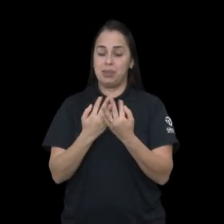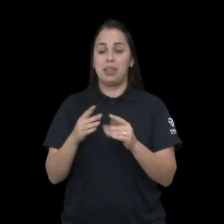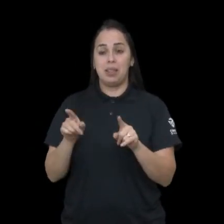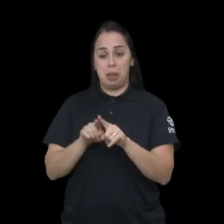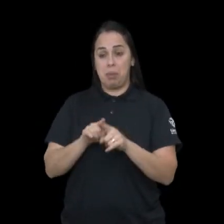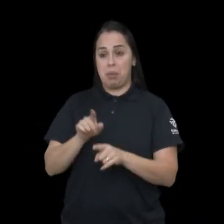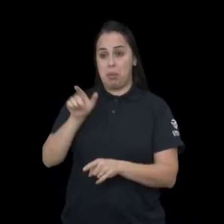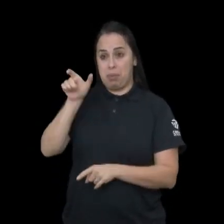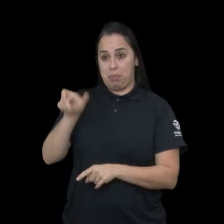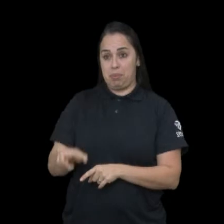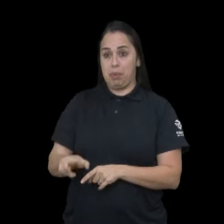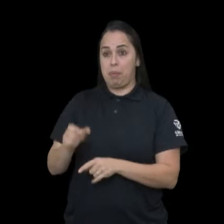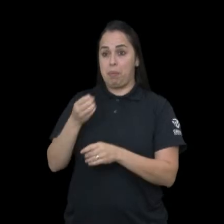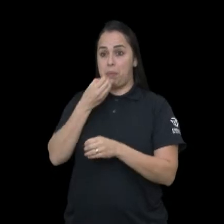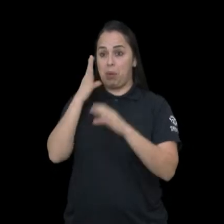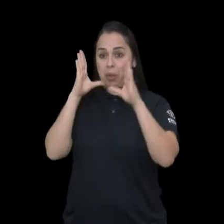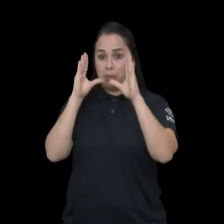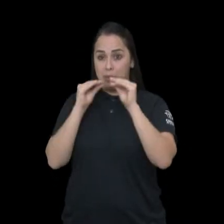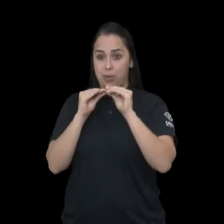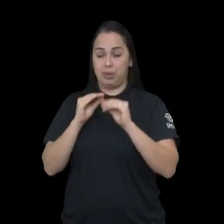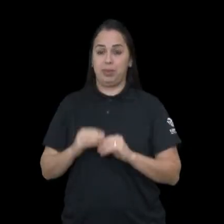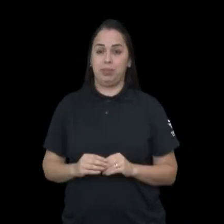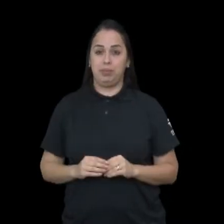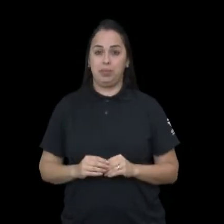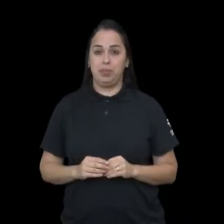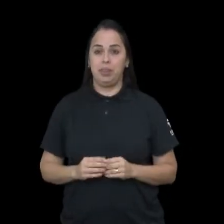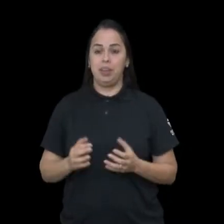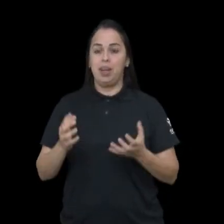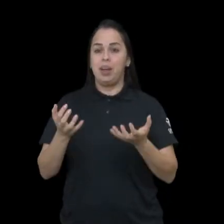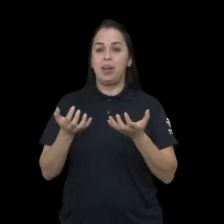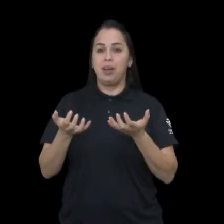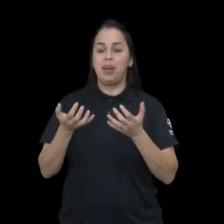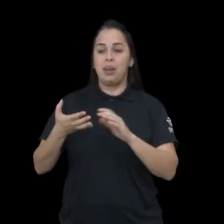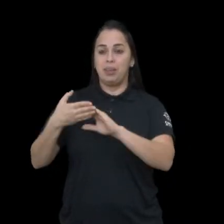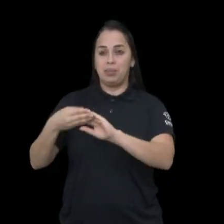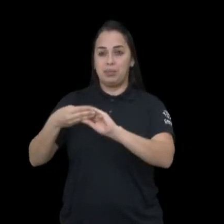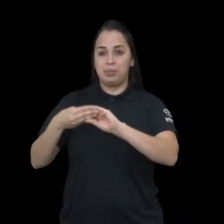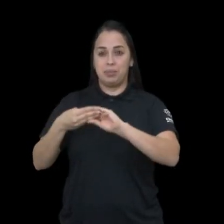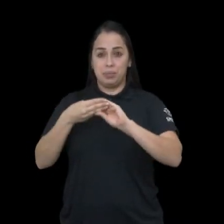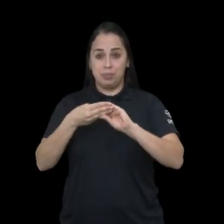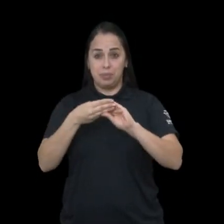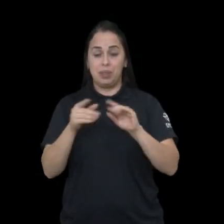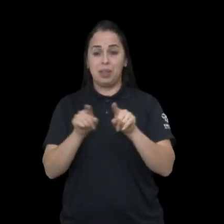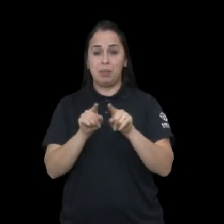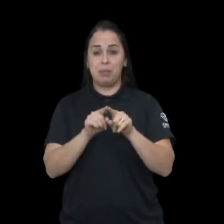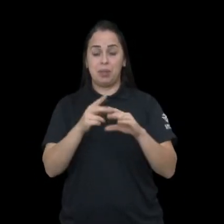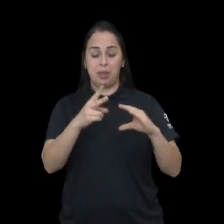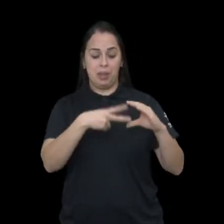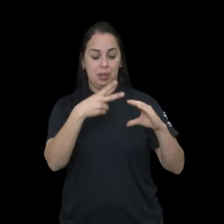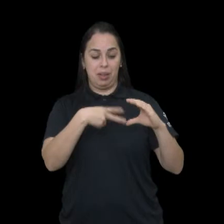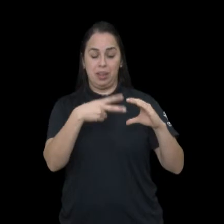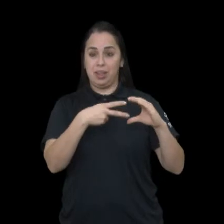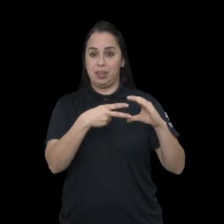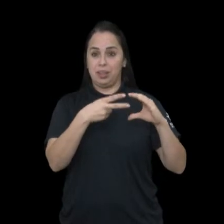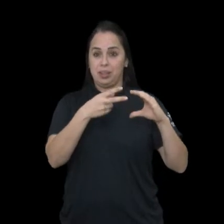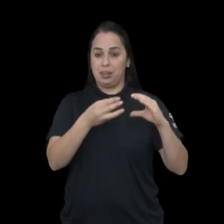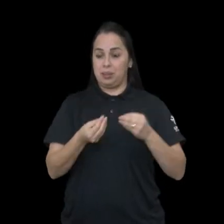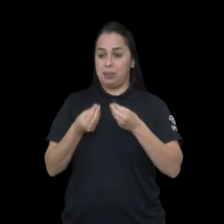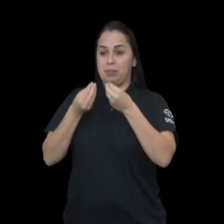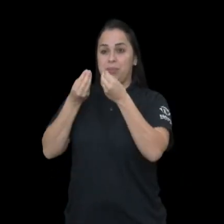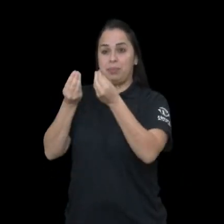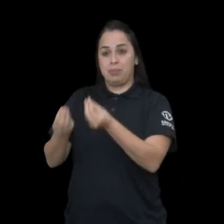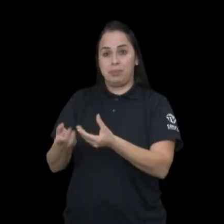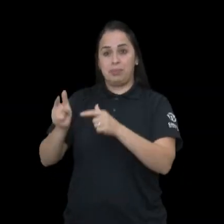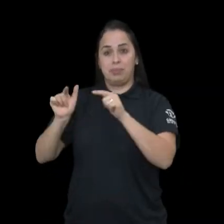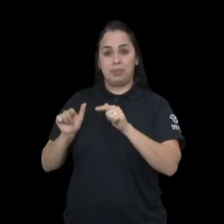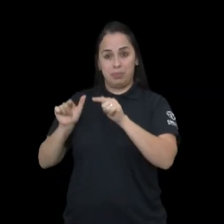Dr. Ricardo Trindade. Gostaria de cumprimentar a Câmara Municipal por ter dado esse título de cidadão joseense ao